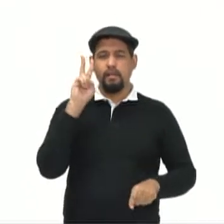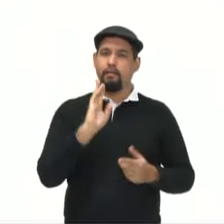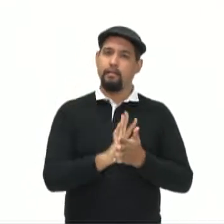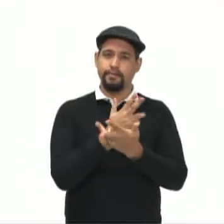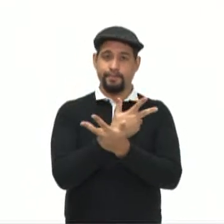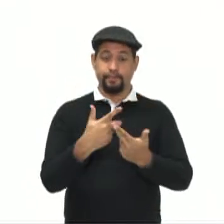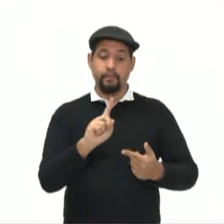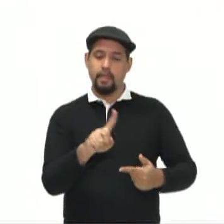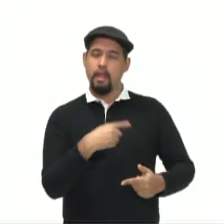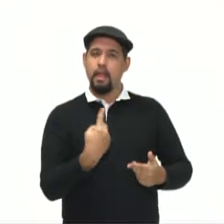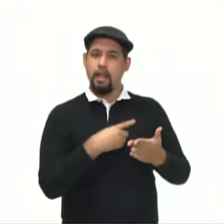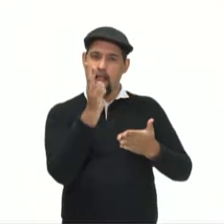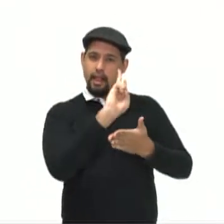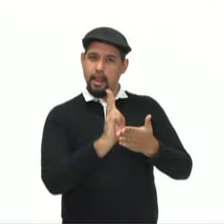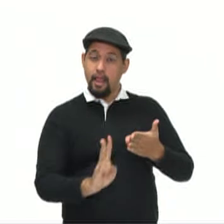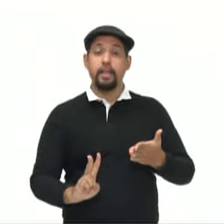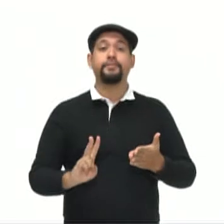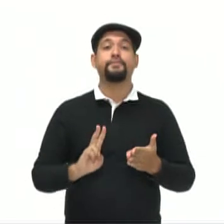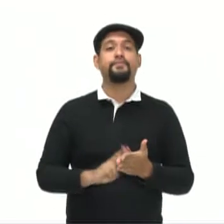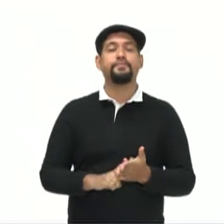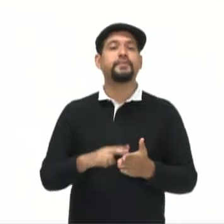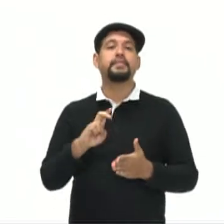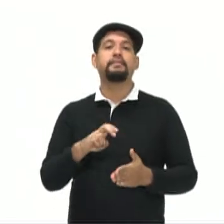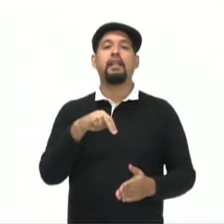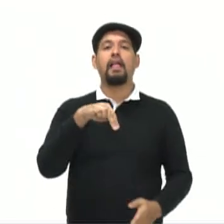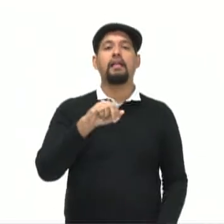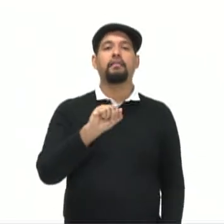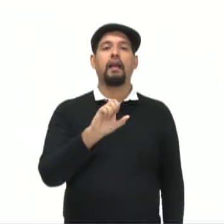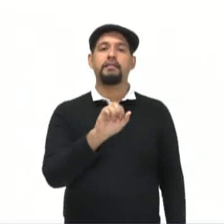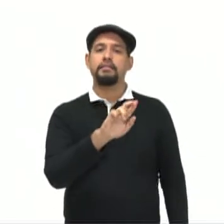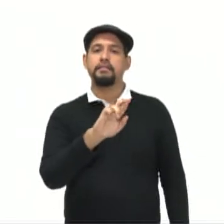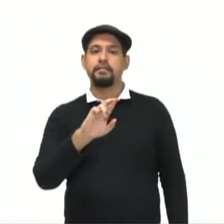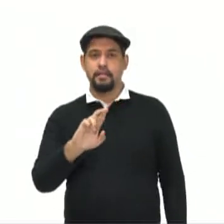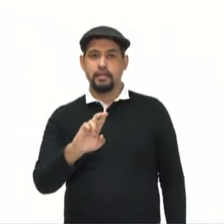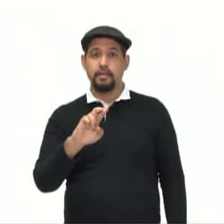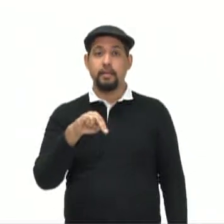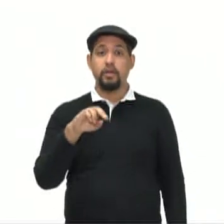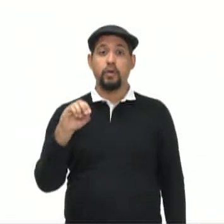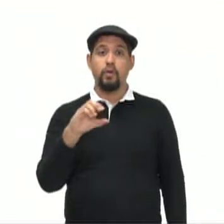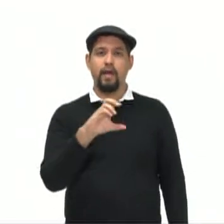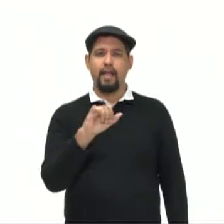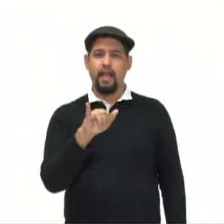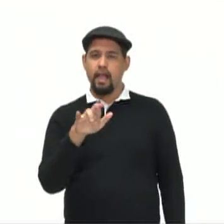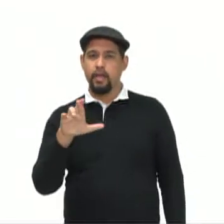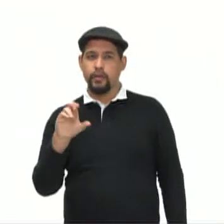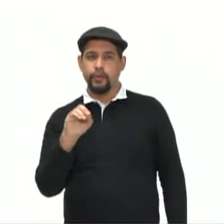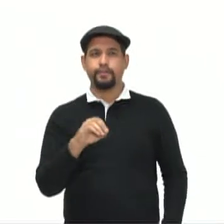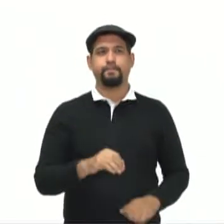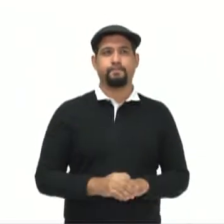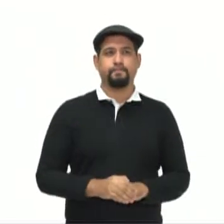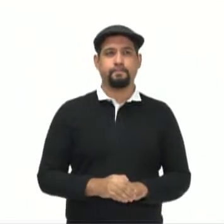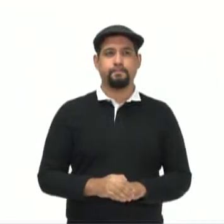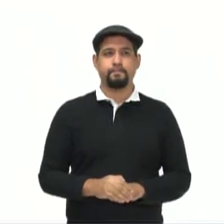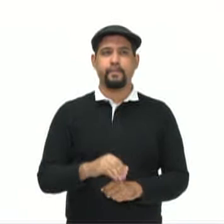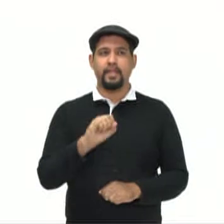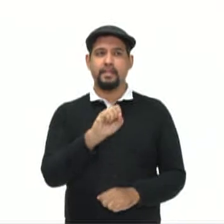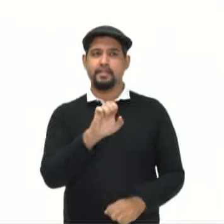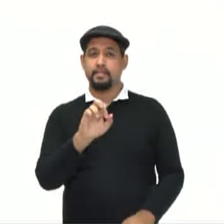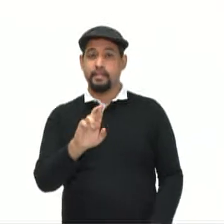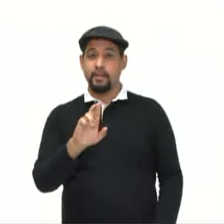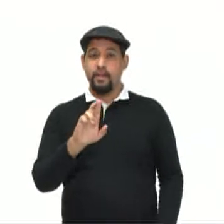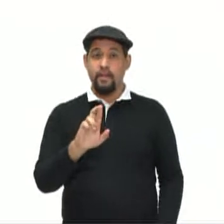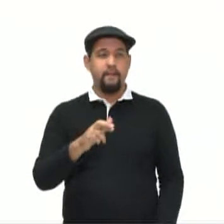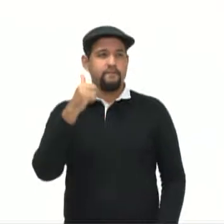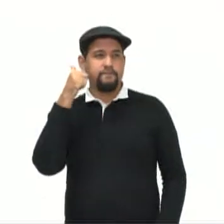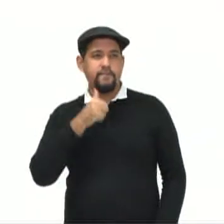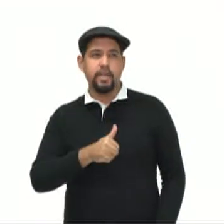o título Nascer no Cairo, Ser Fêmea de Cupim. Foi escrita por Rubem Braga e publicada em